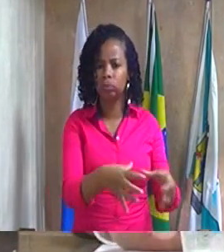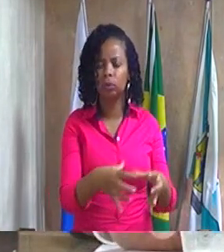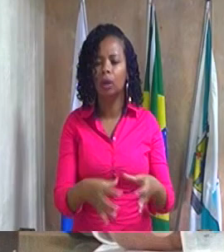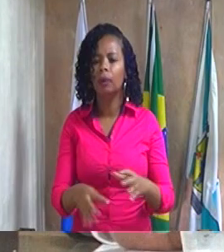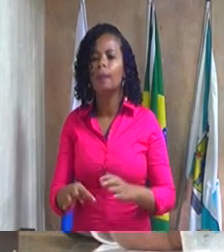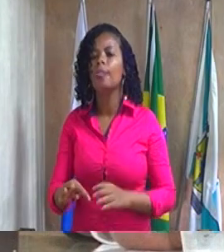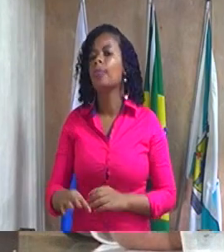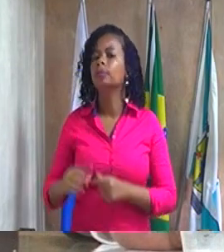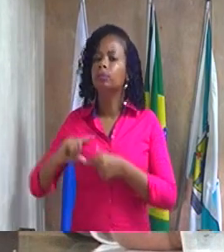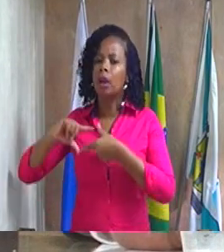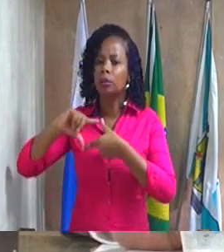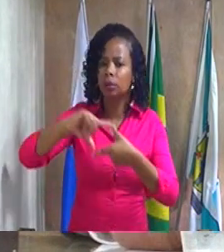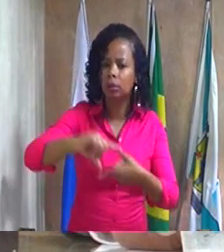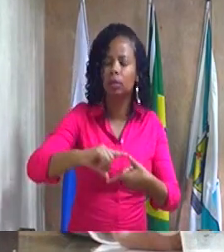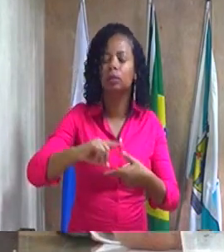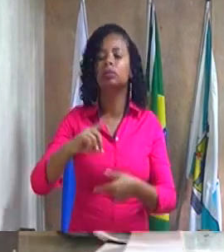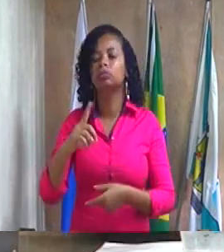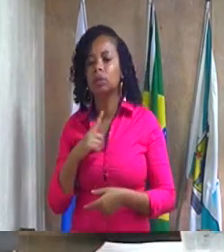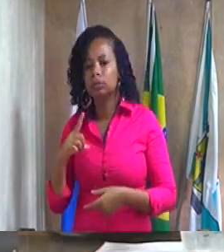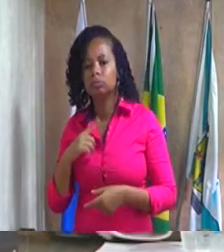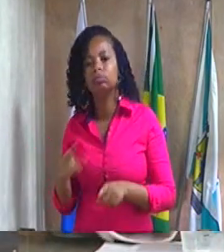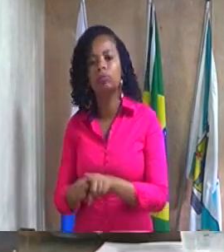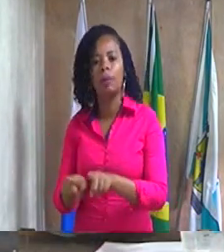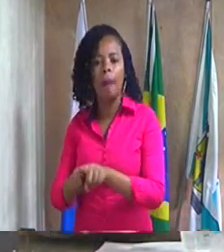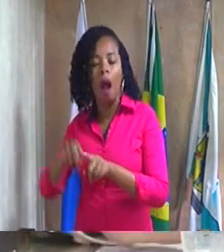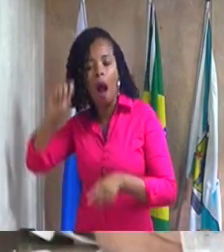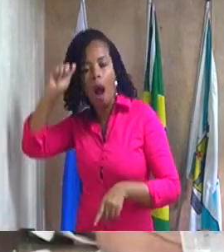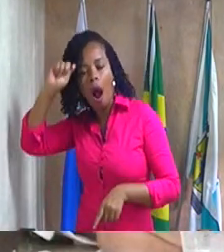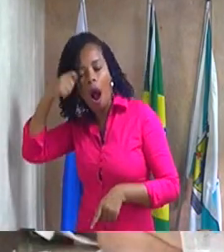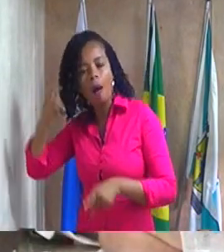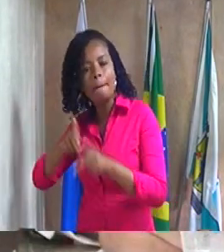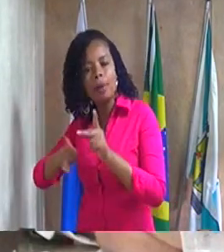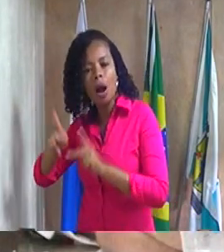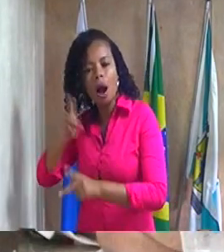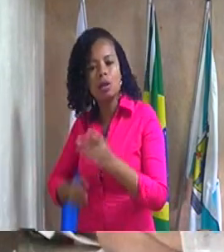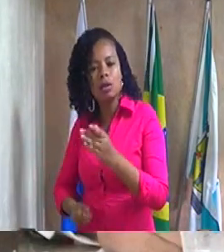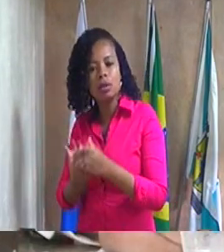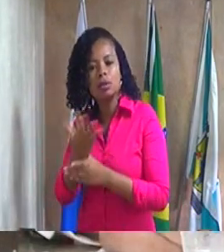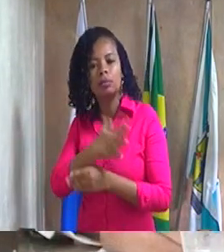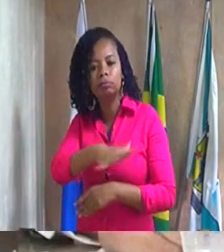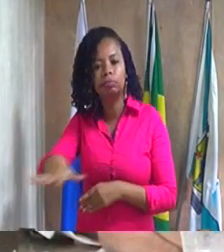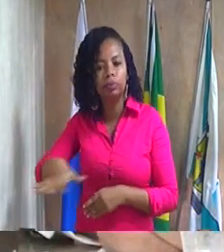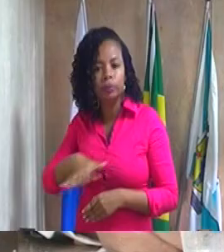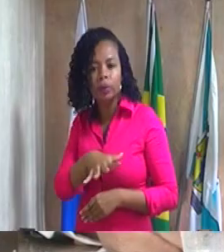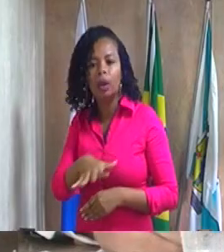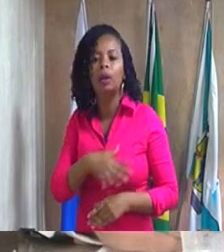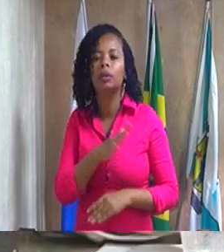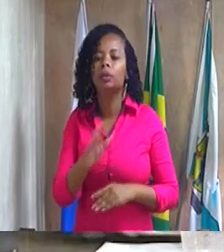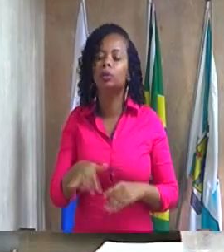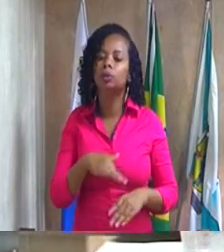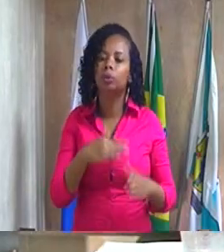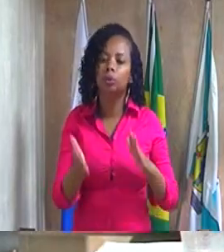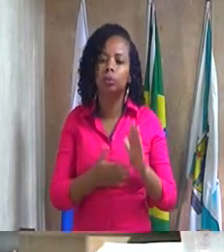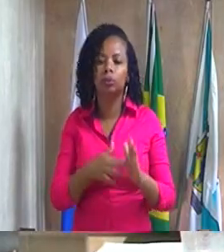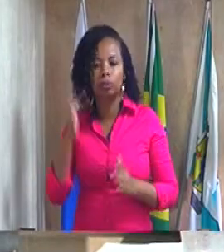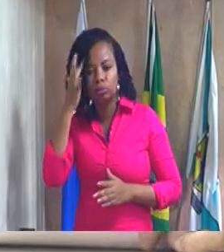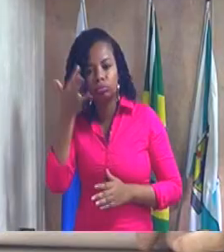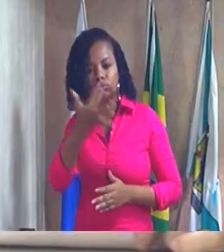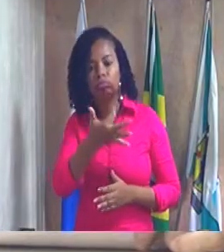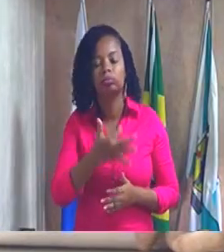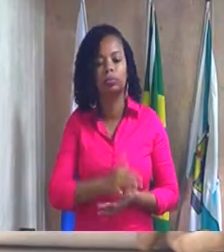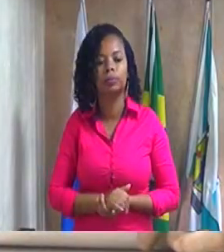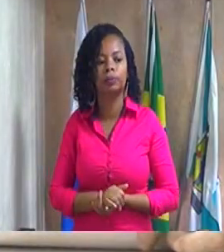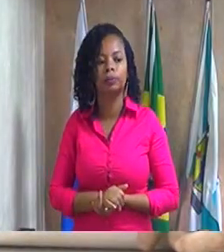tradicionais de matriz africana existentes em seu território e dando outras providências.